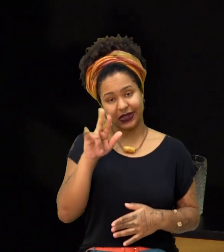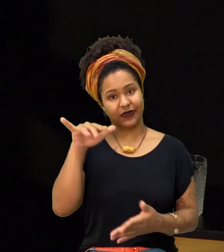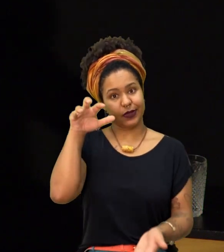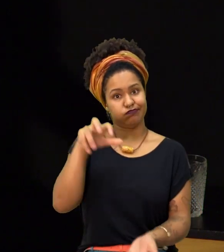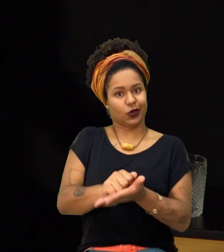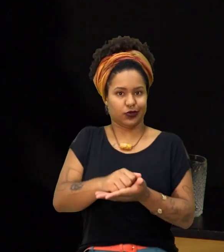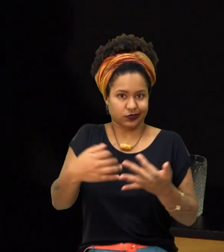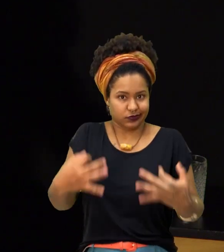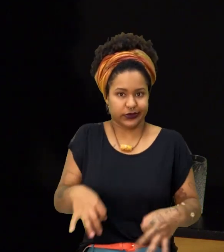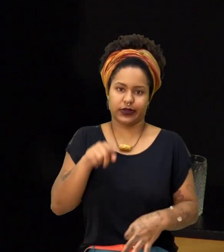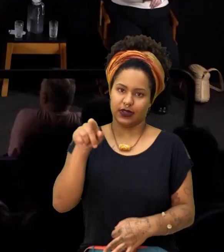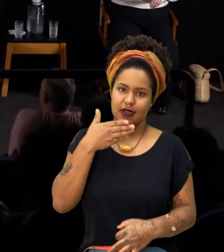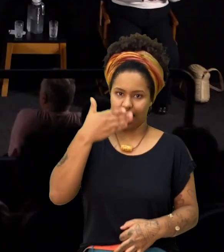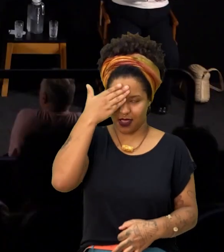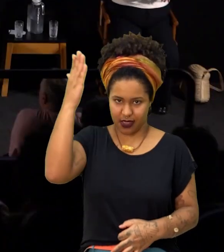na...